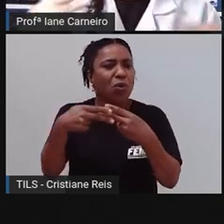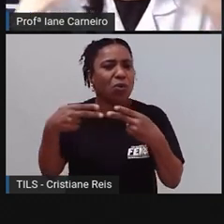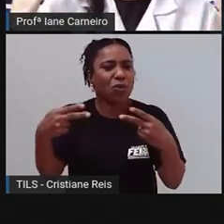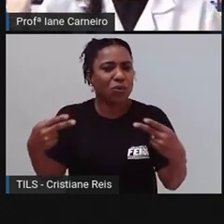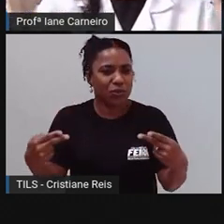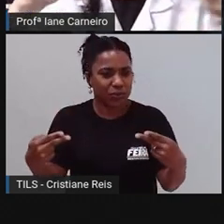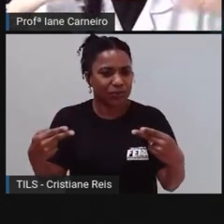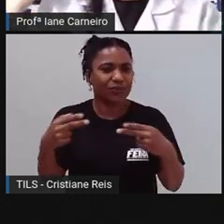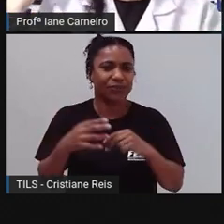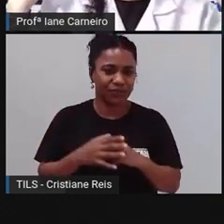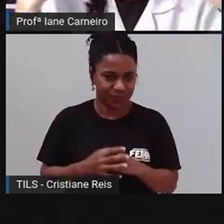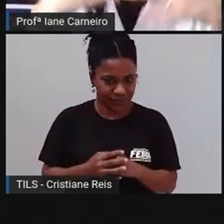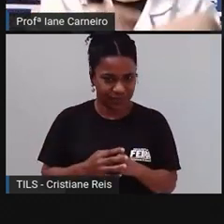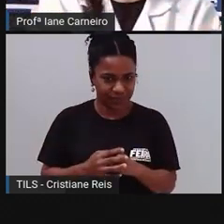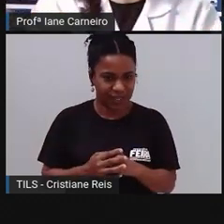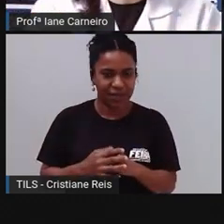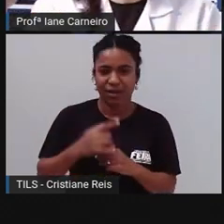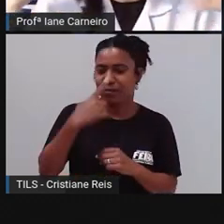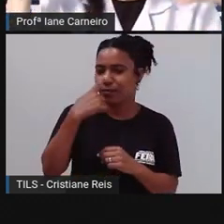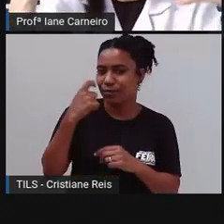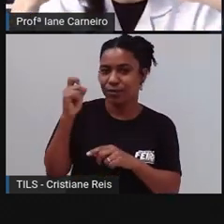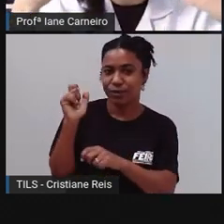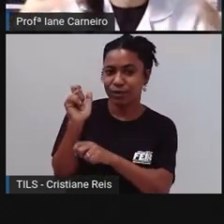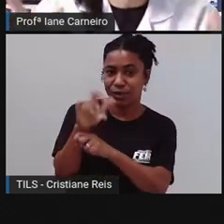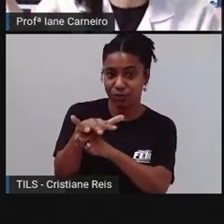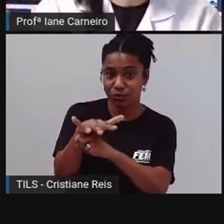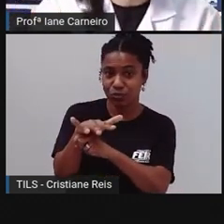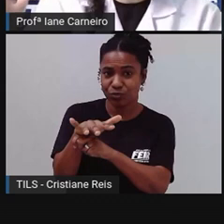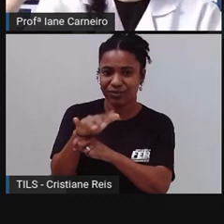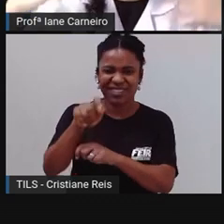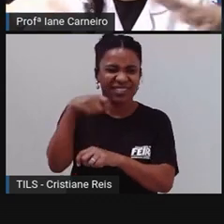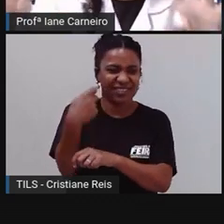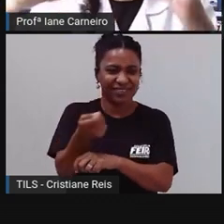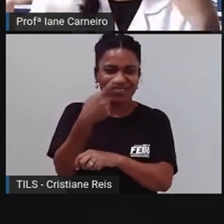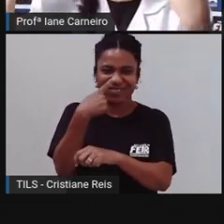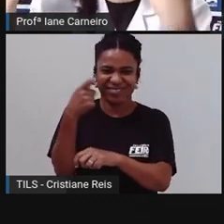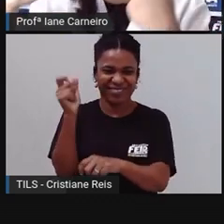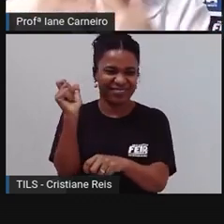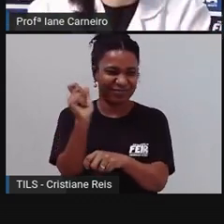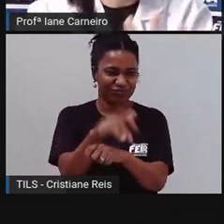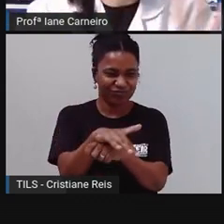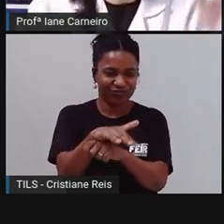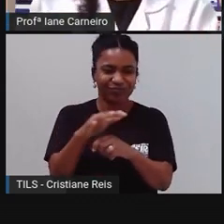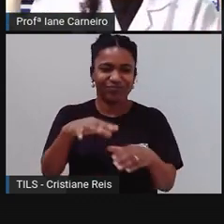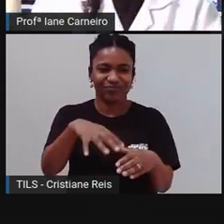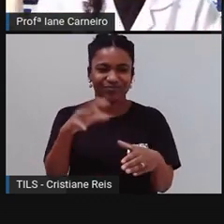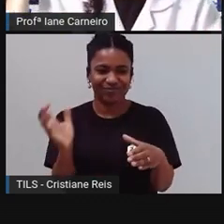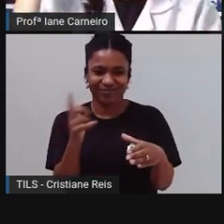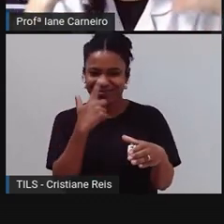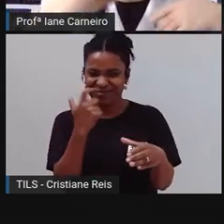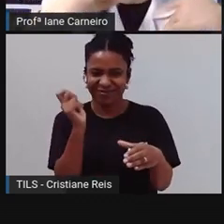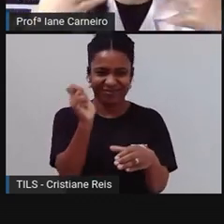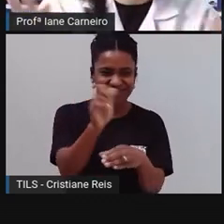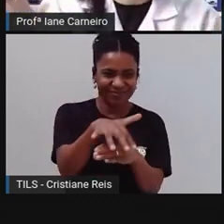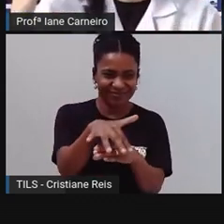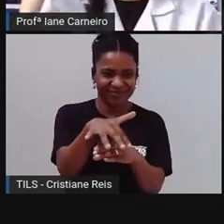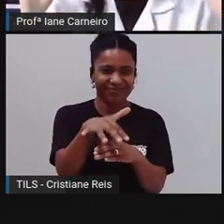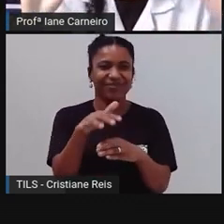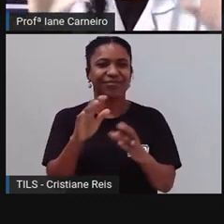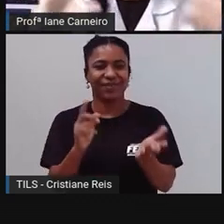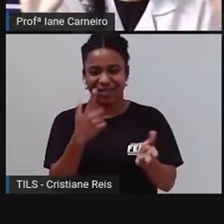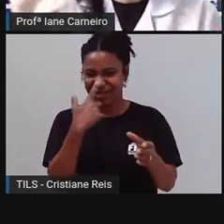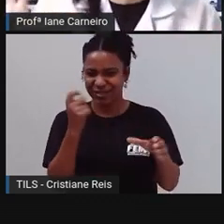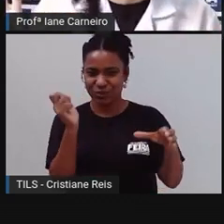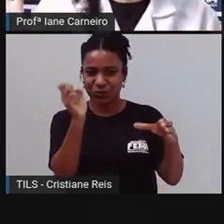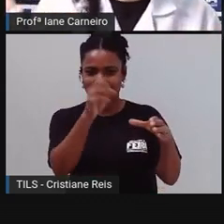pessoas costumam dizer, chamar lixo as coisas que jogam fora, né? Então, tudo aquilo que a gente joga na lixeira, que a gente não quer mais usar, a gente